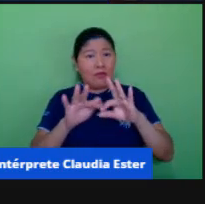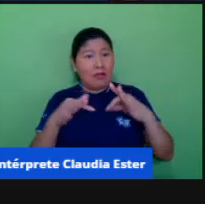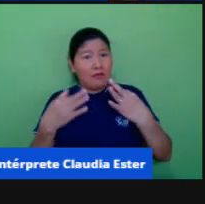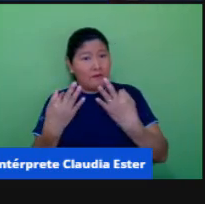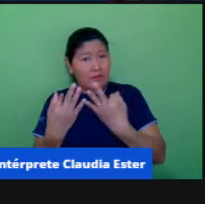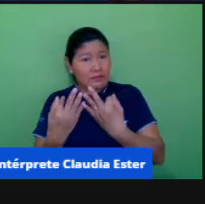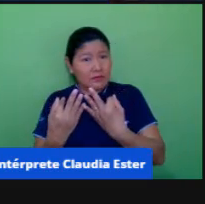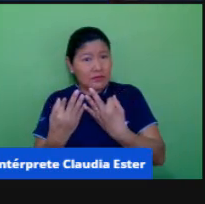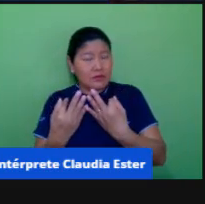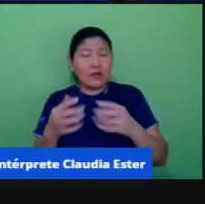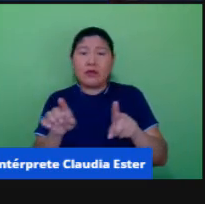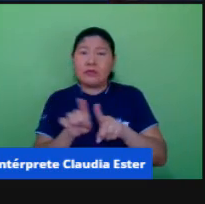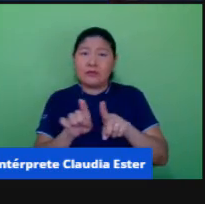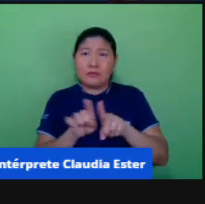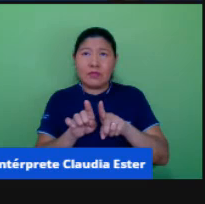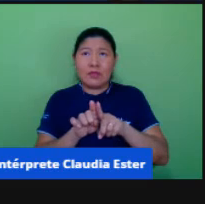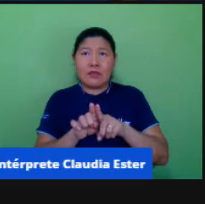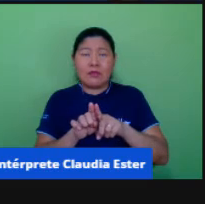casa. Então, vejam,